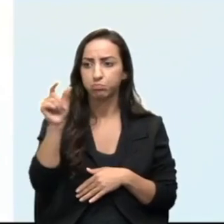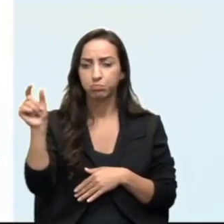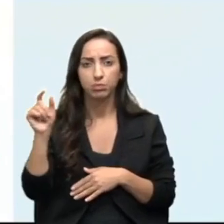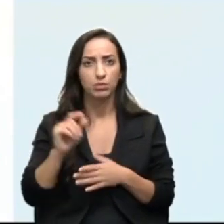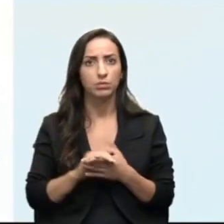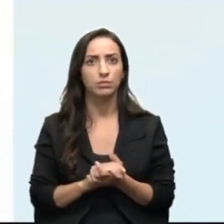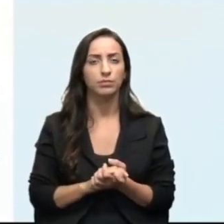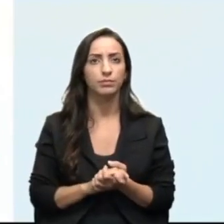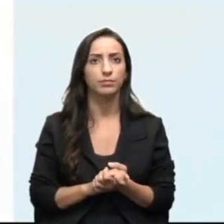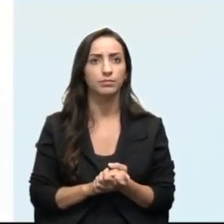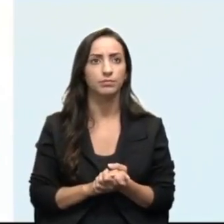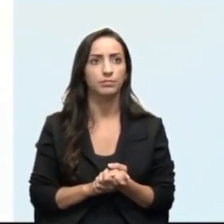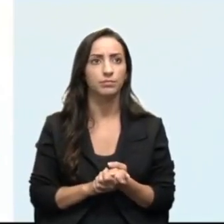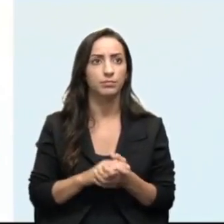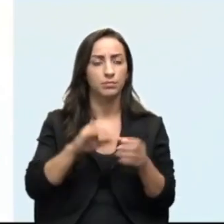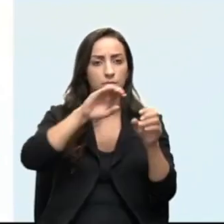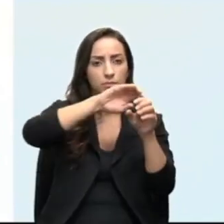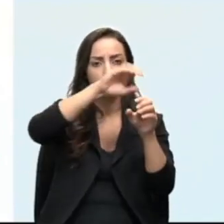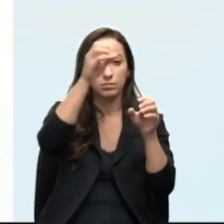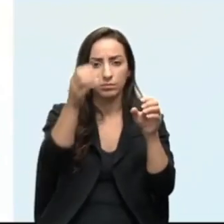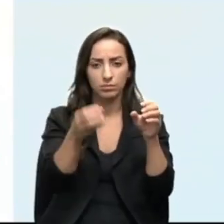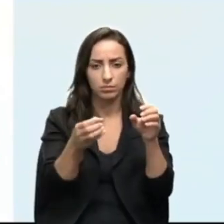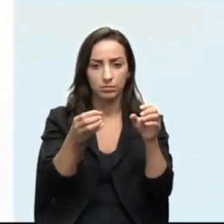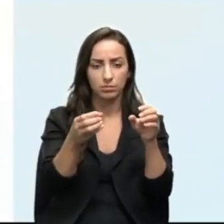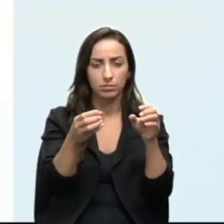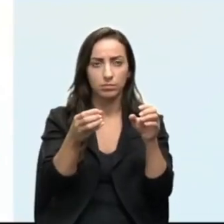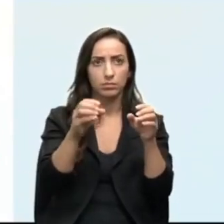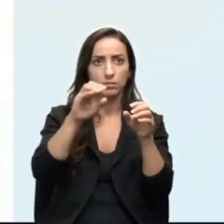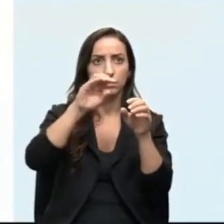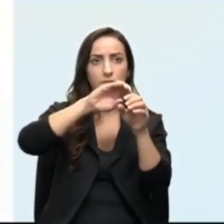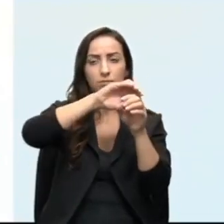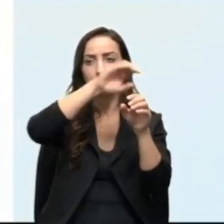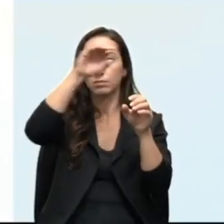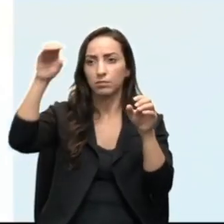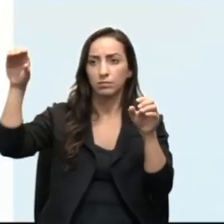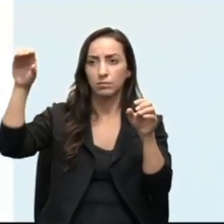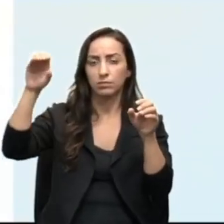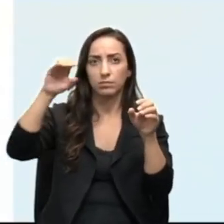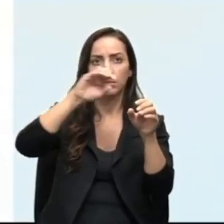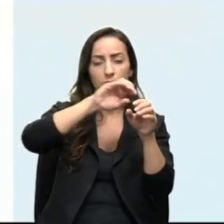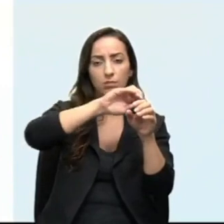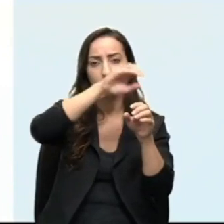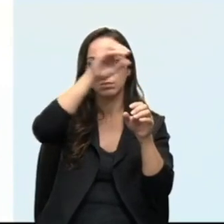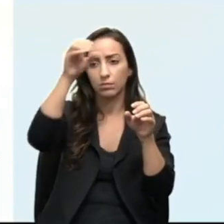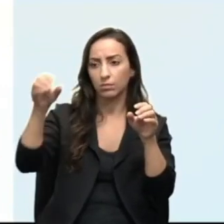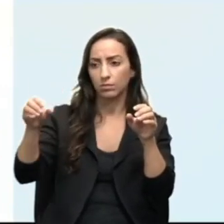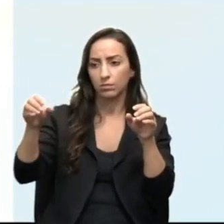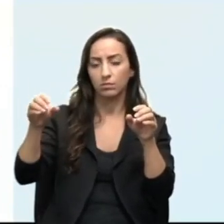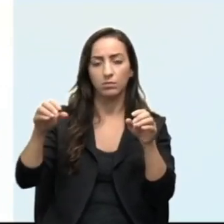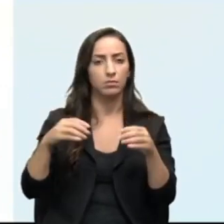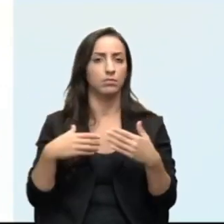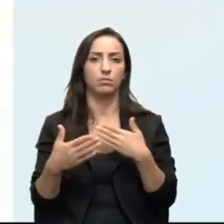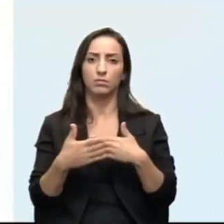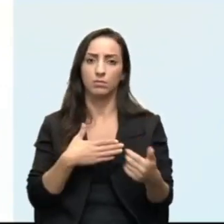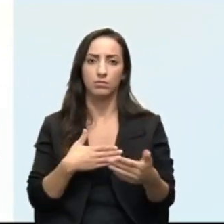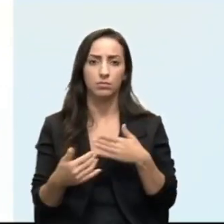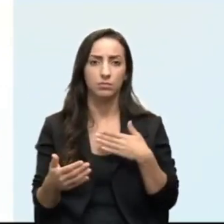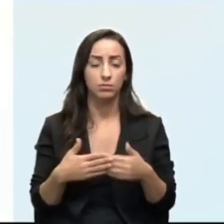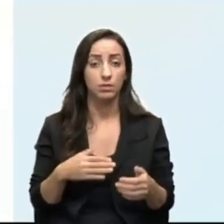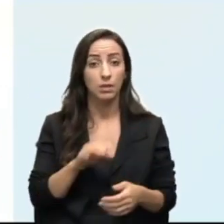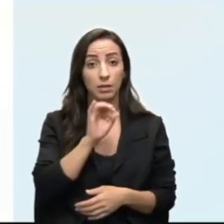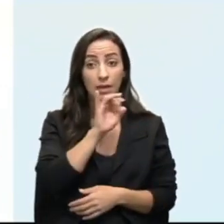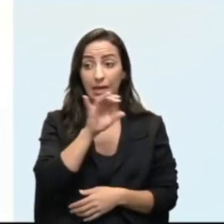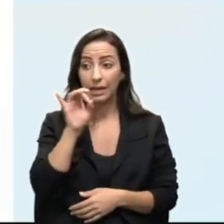com ela voltando em 180 graus aqui, ela fazendo 90 ou ângulo de 45. Para